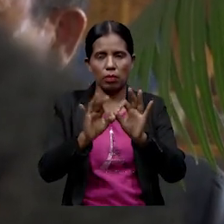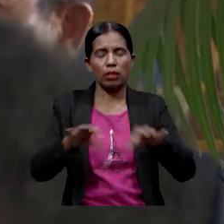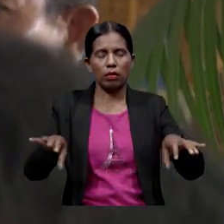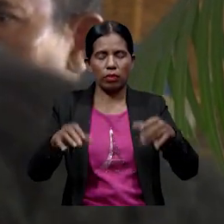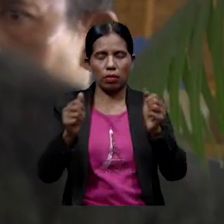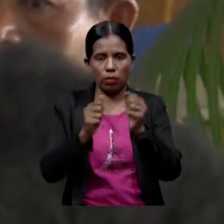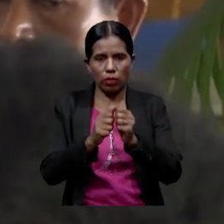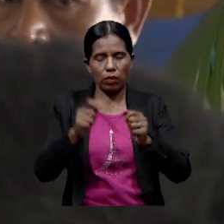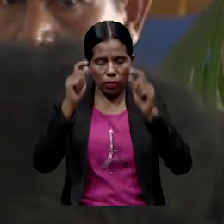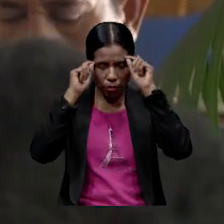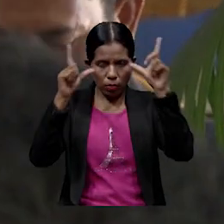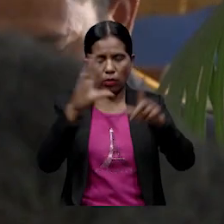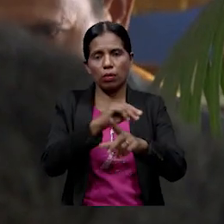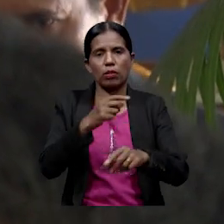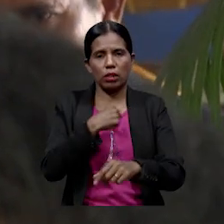China e Timor.